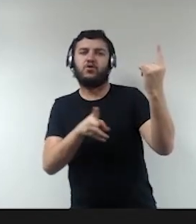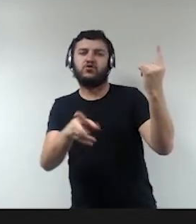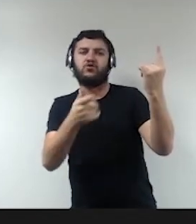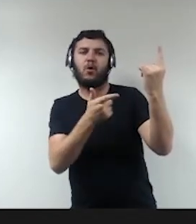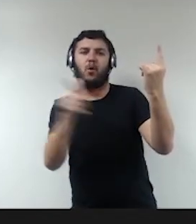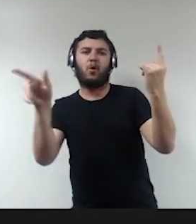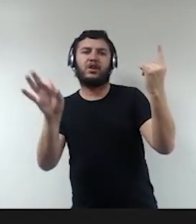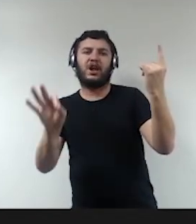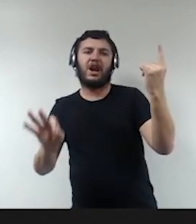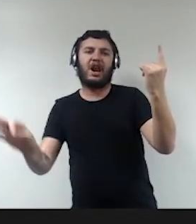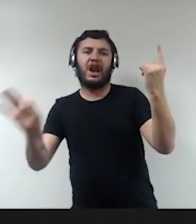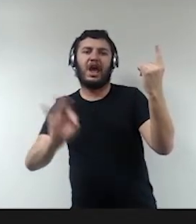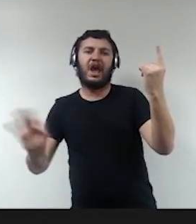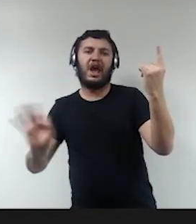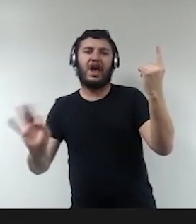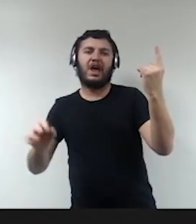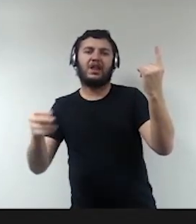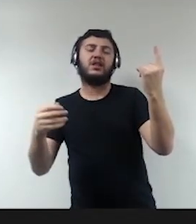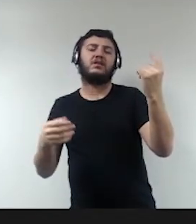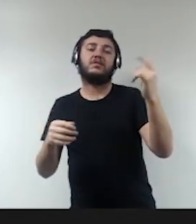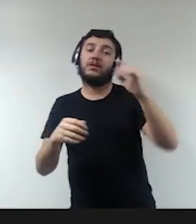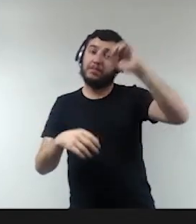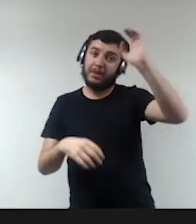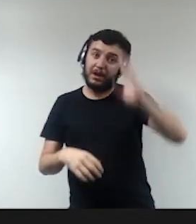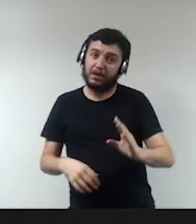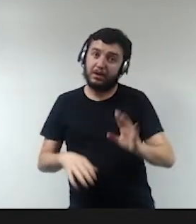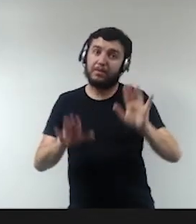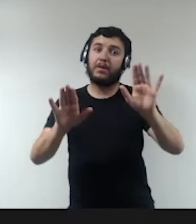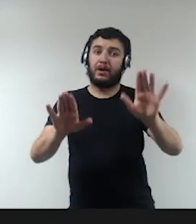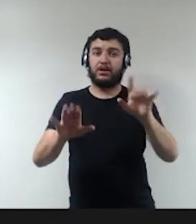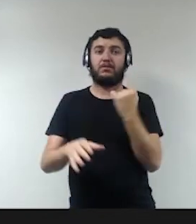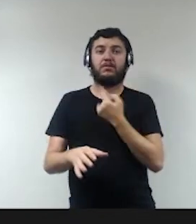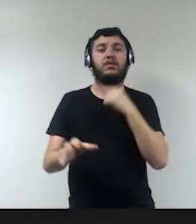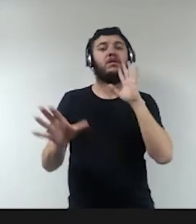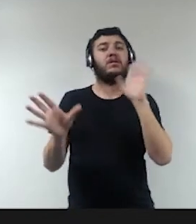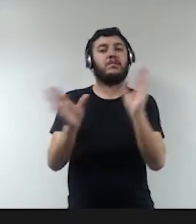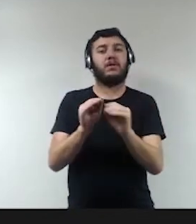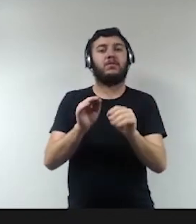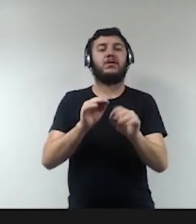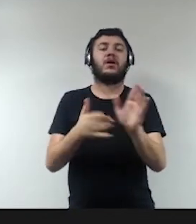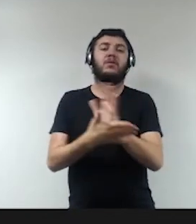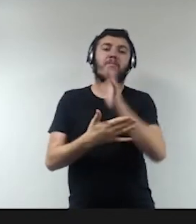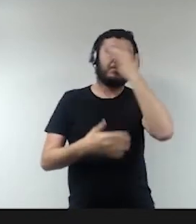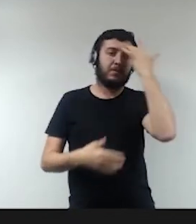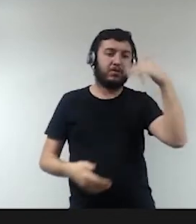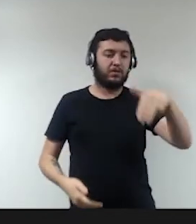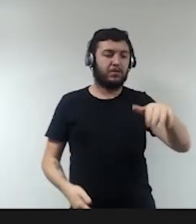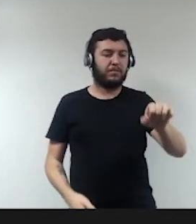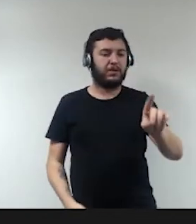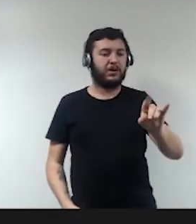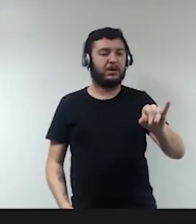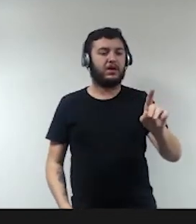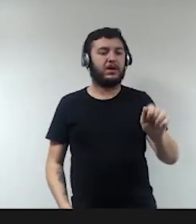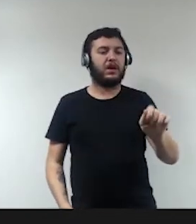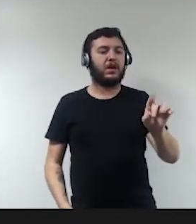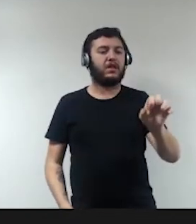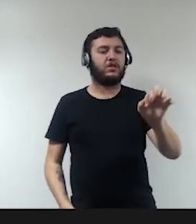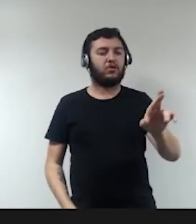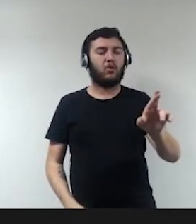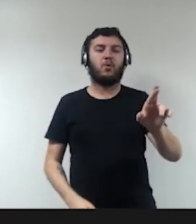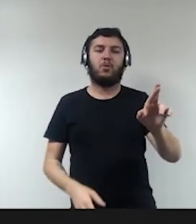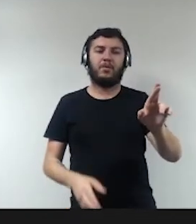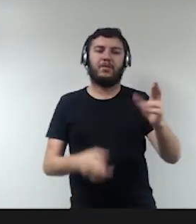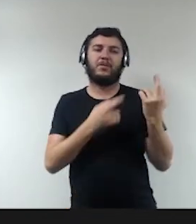no Brasil. Eu acho que alguns mediadores têm a total capacidade de também trabalhar a avaliativa, né, que eu acho que é